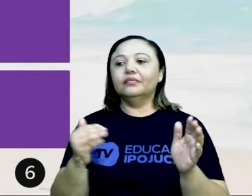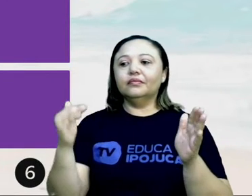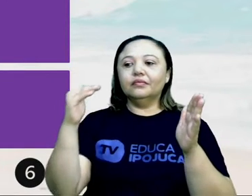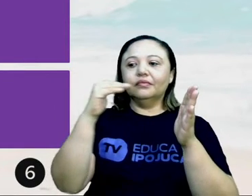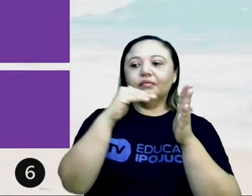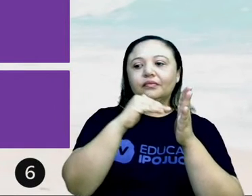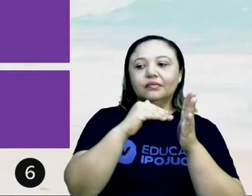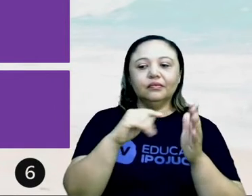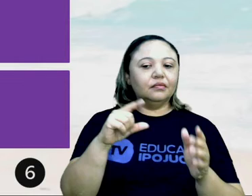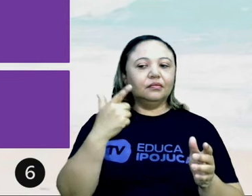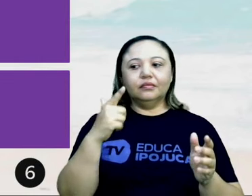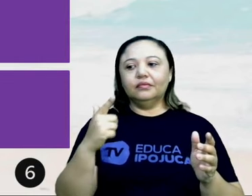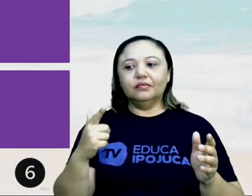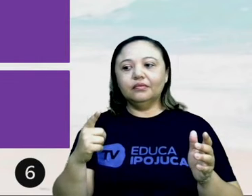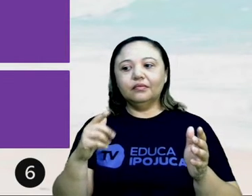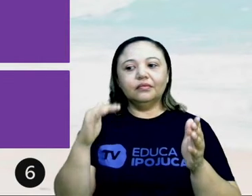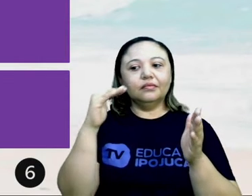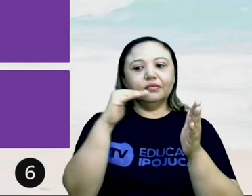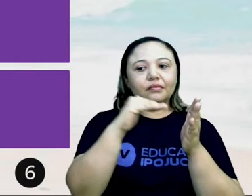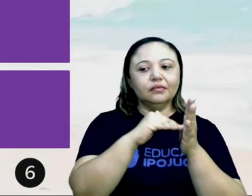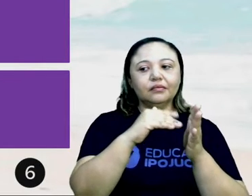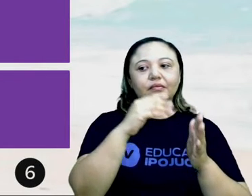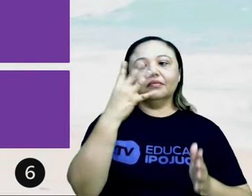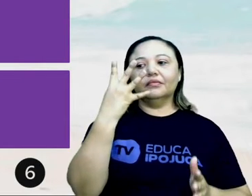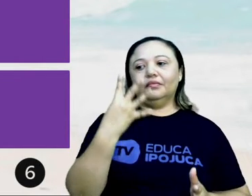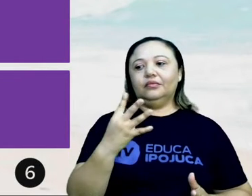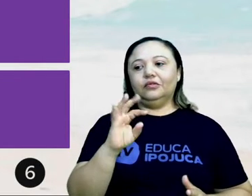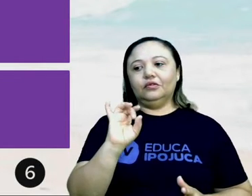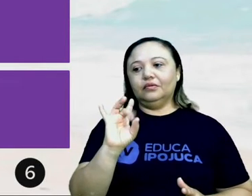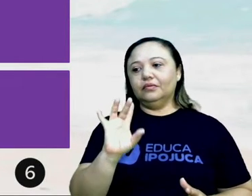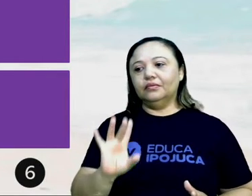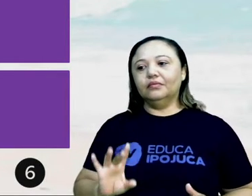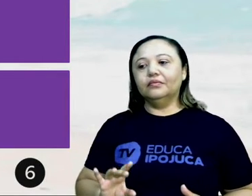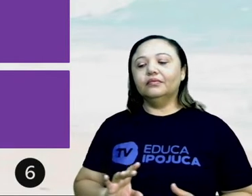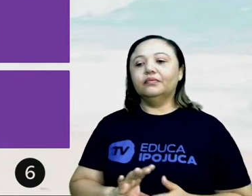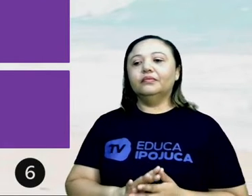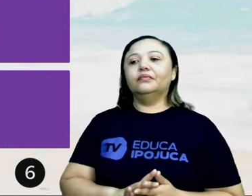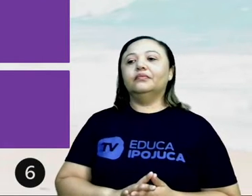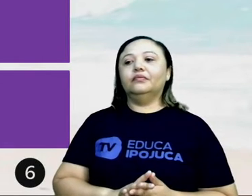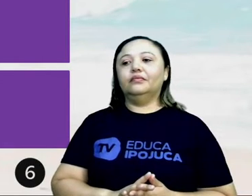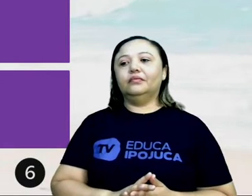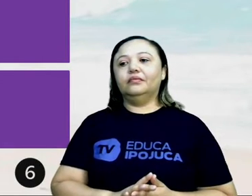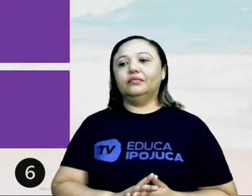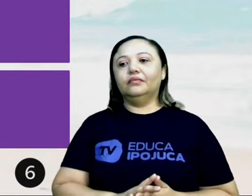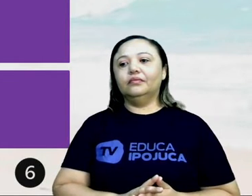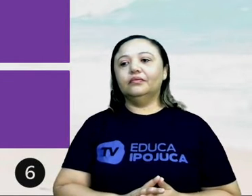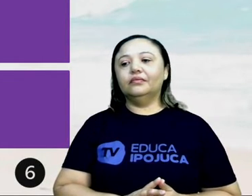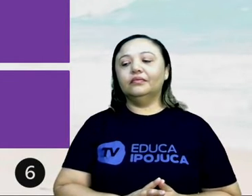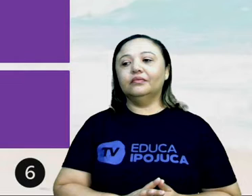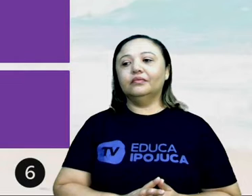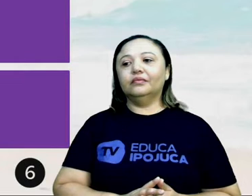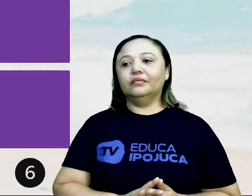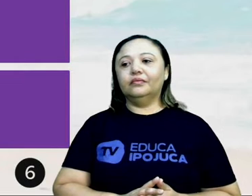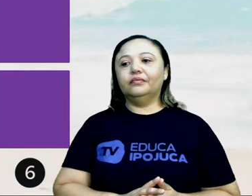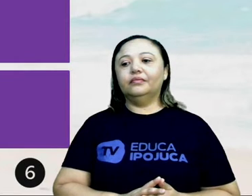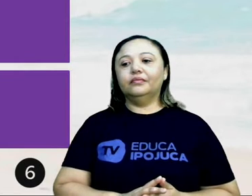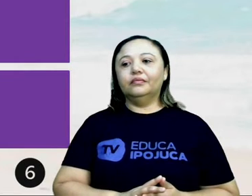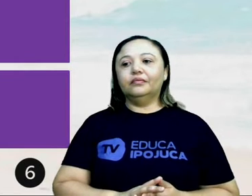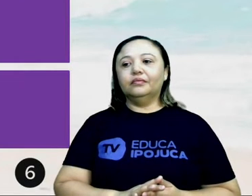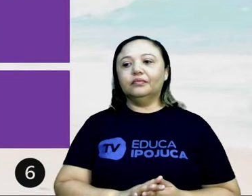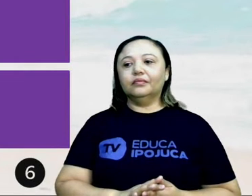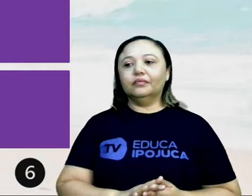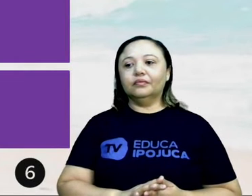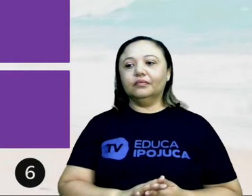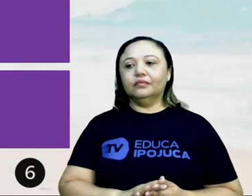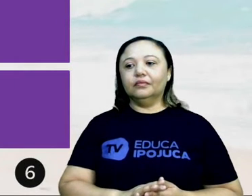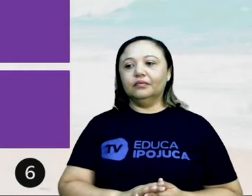linha 4. Tá certo? E aí a gente não encontraria a 6 lá para cima. Então, vamos lá.